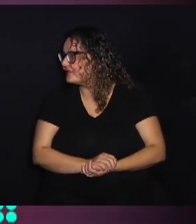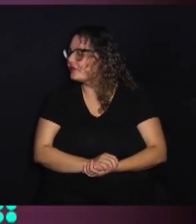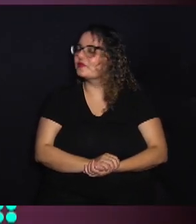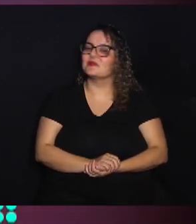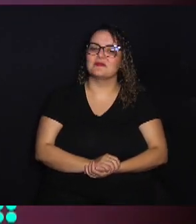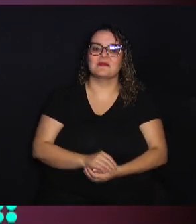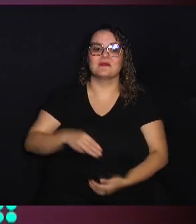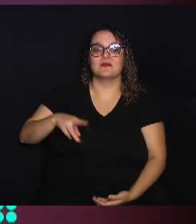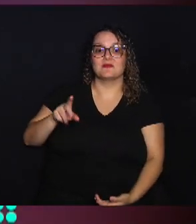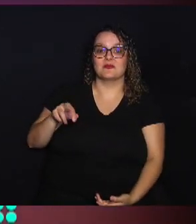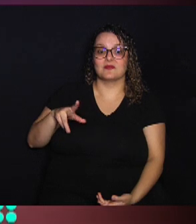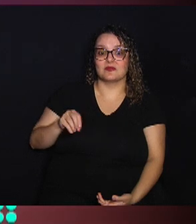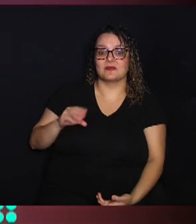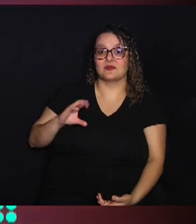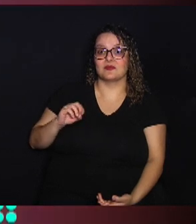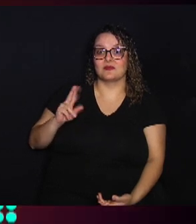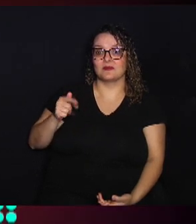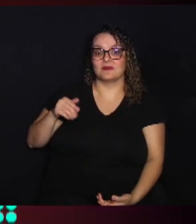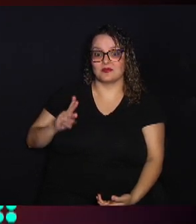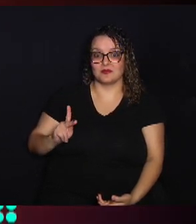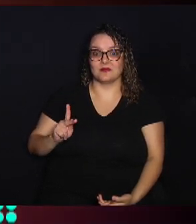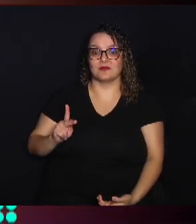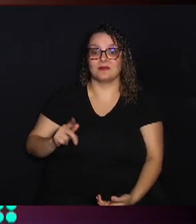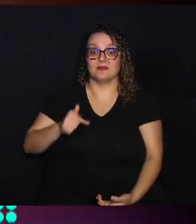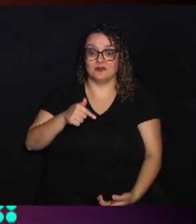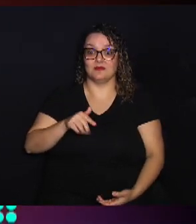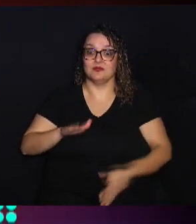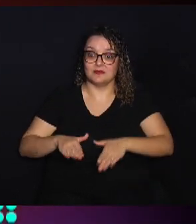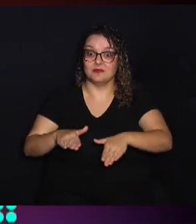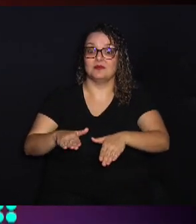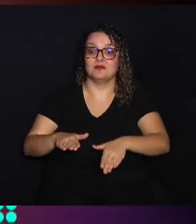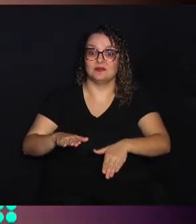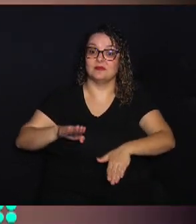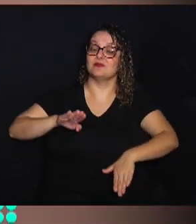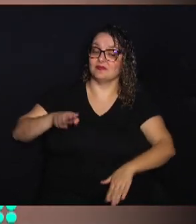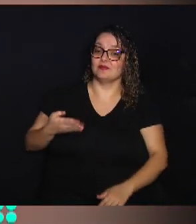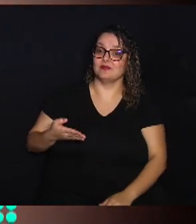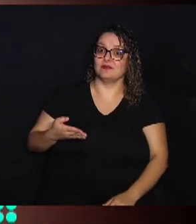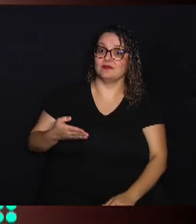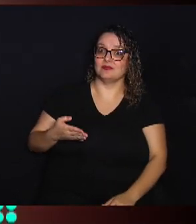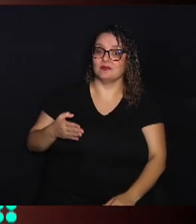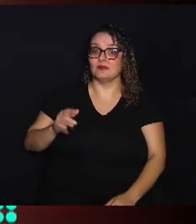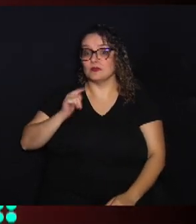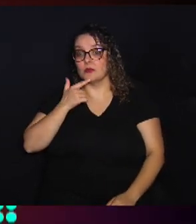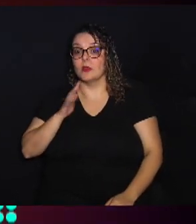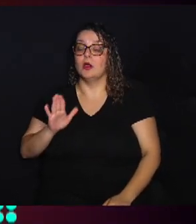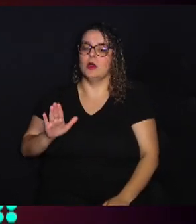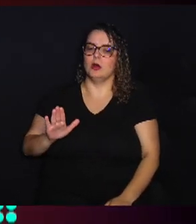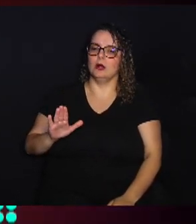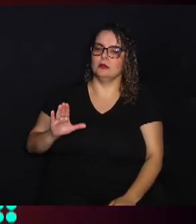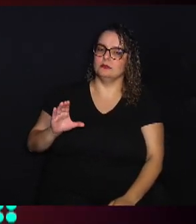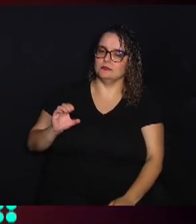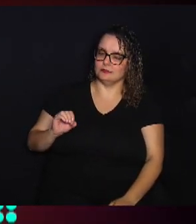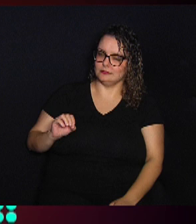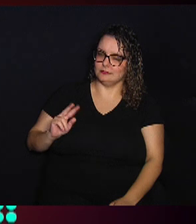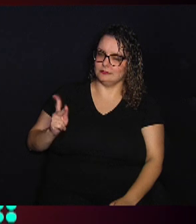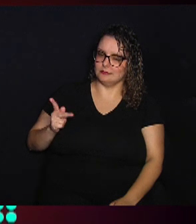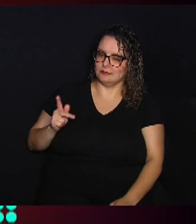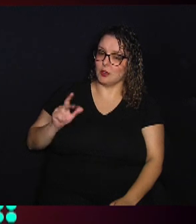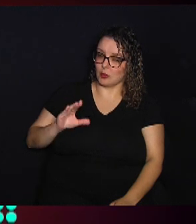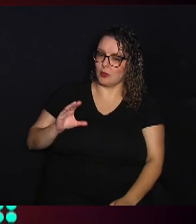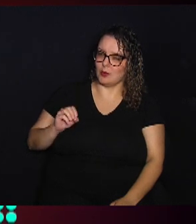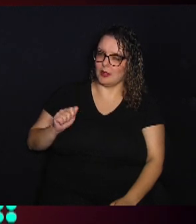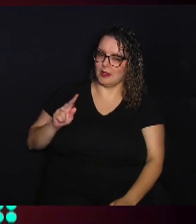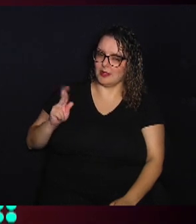Murilo Couto, 7 passos para o bilhão. O comediante, o coach, apresenta o seu